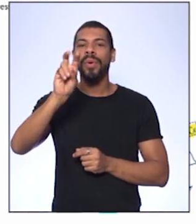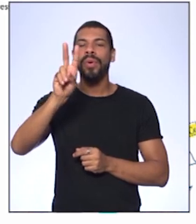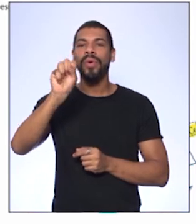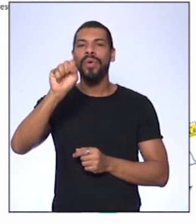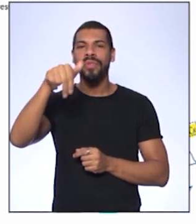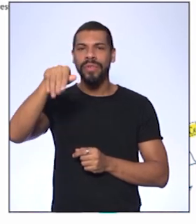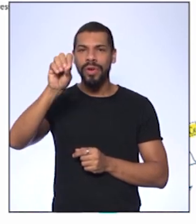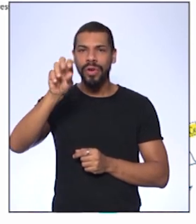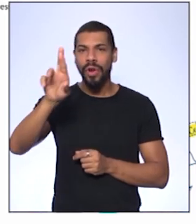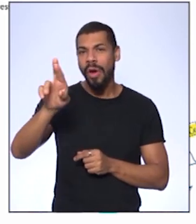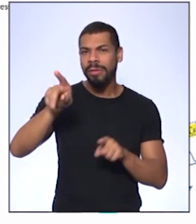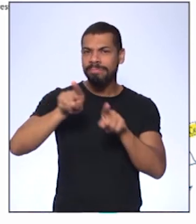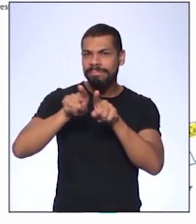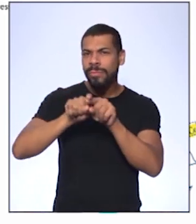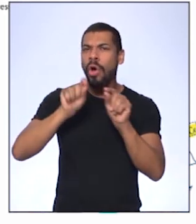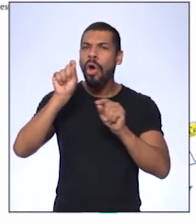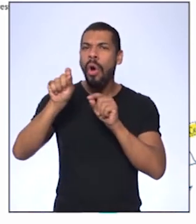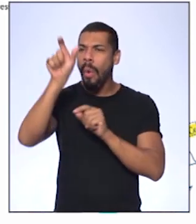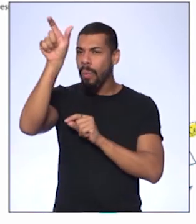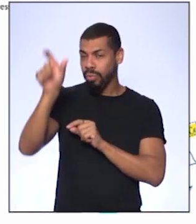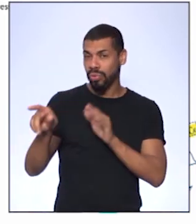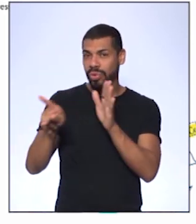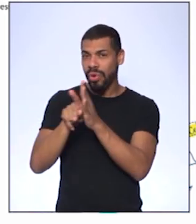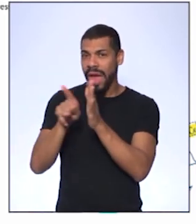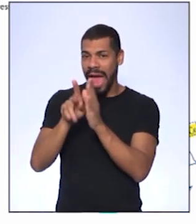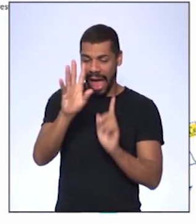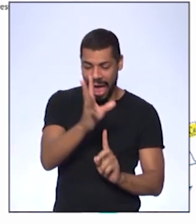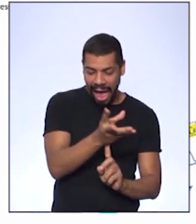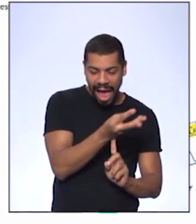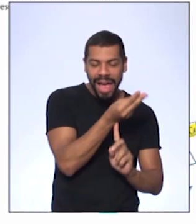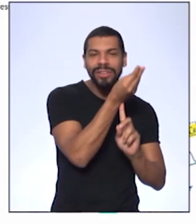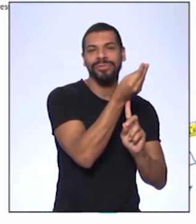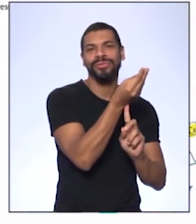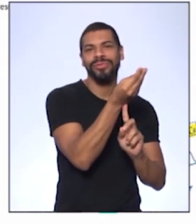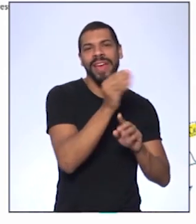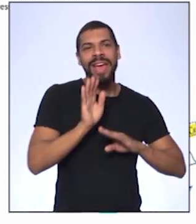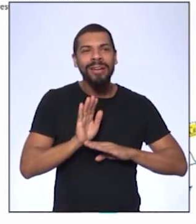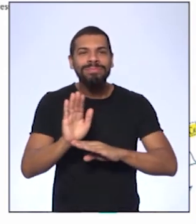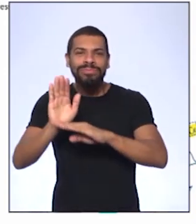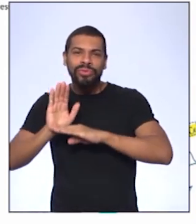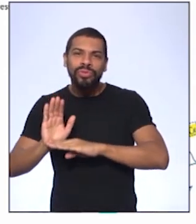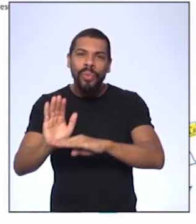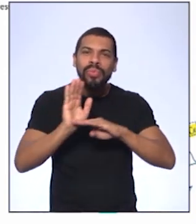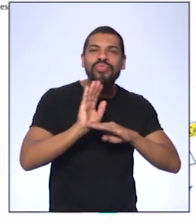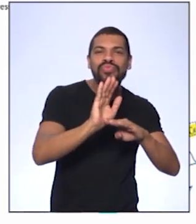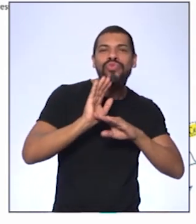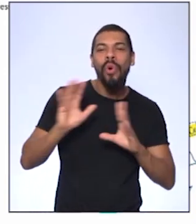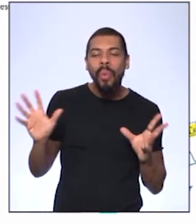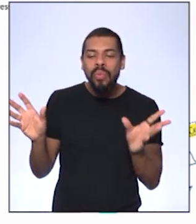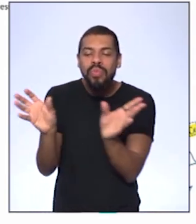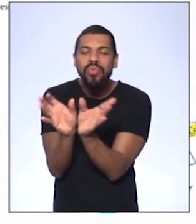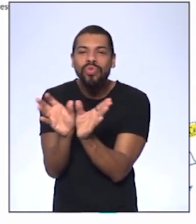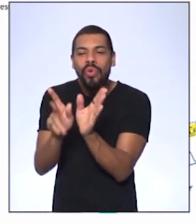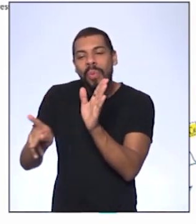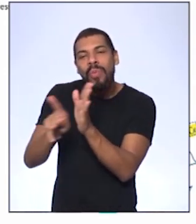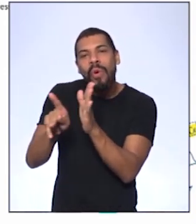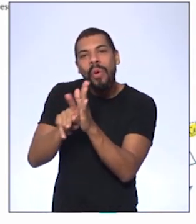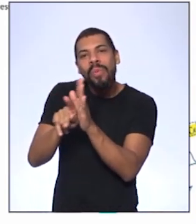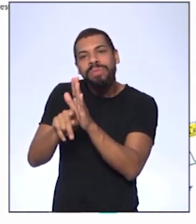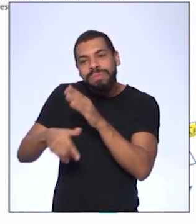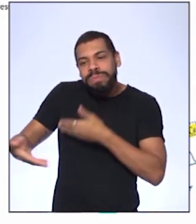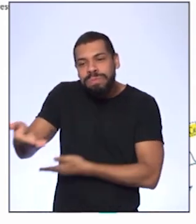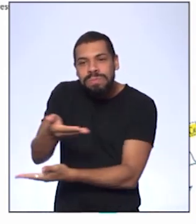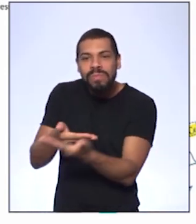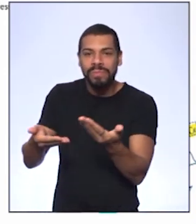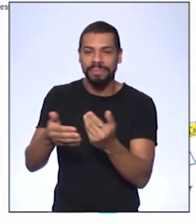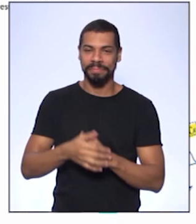coleções online de acesso aberto, além de democratizar a arte, vem ajudando a formar um novo público museológico. Aí o